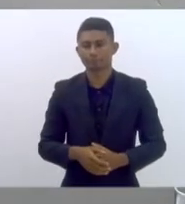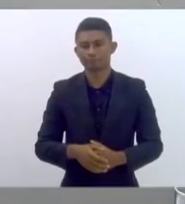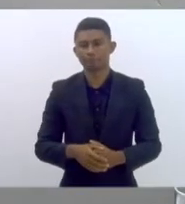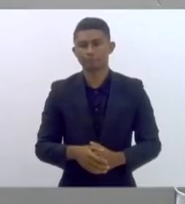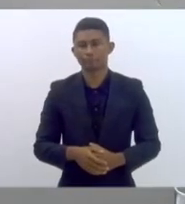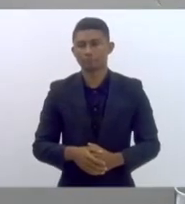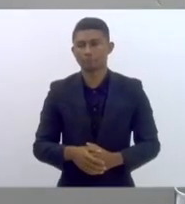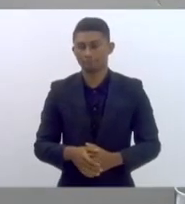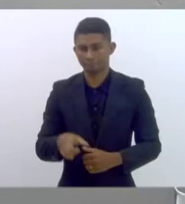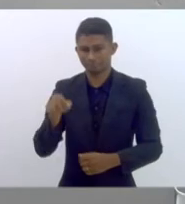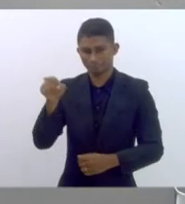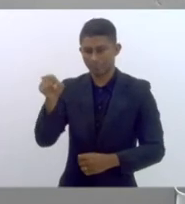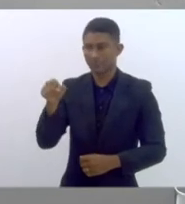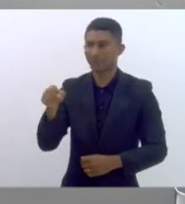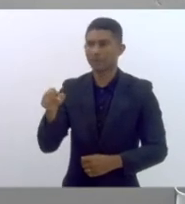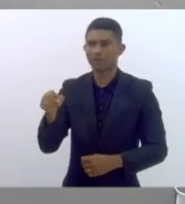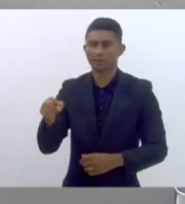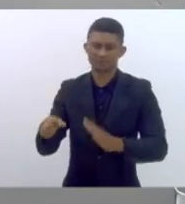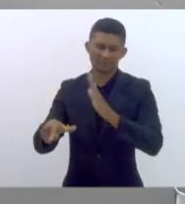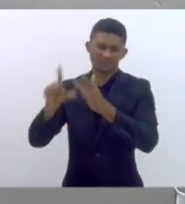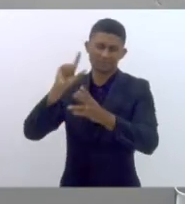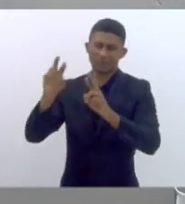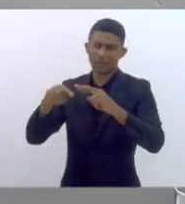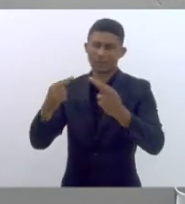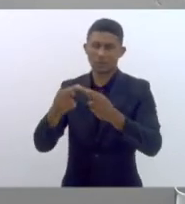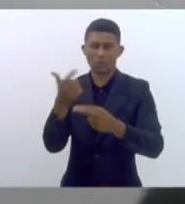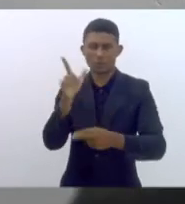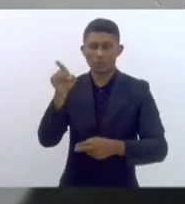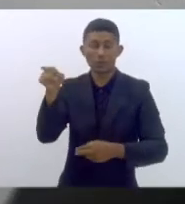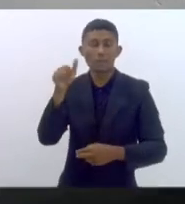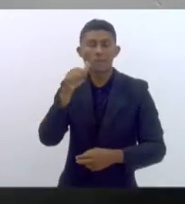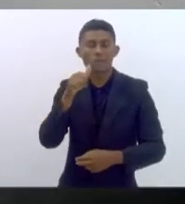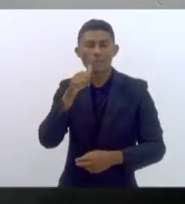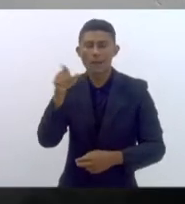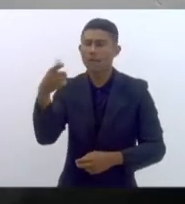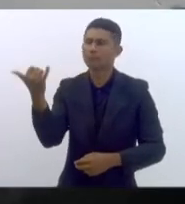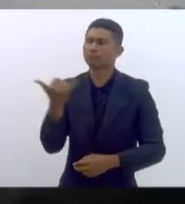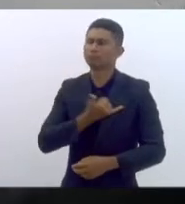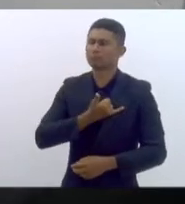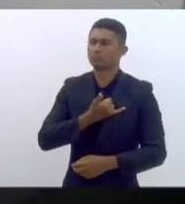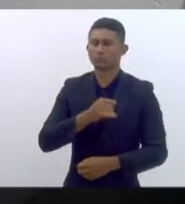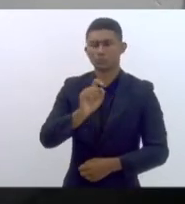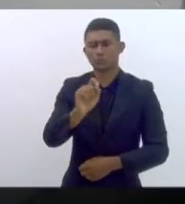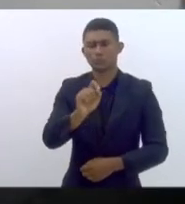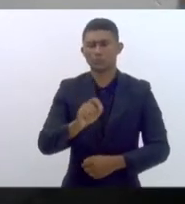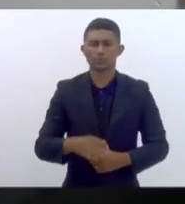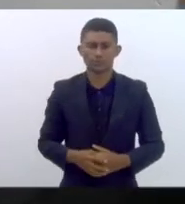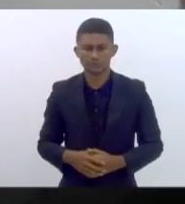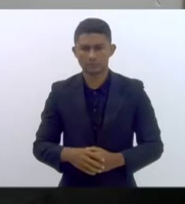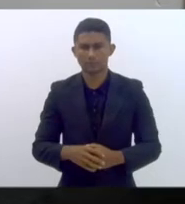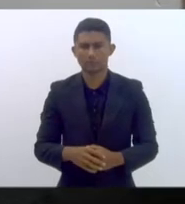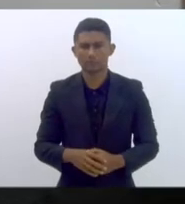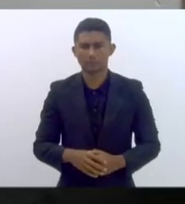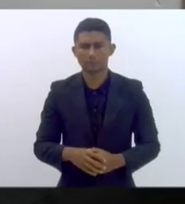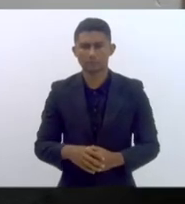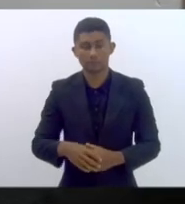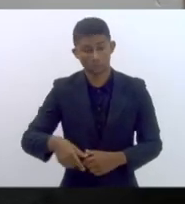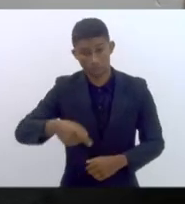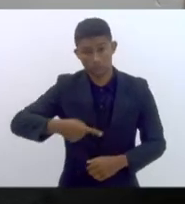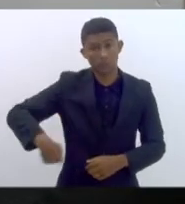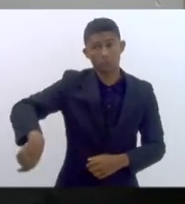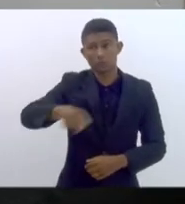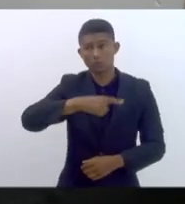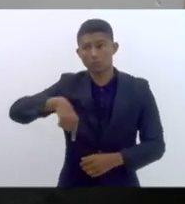ela nos informou na audiência pública que nós estaríamos pagando, a partir